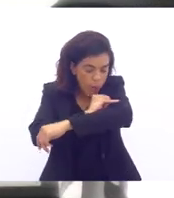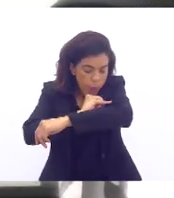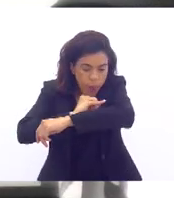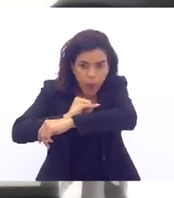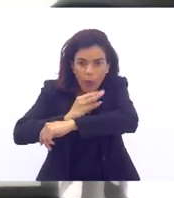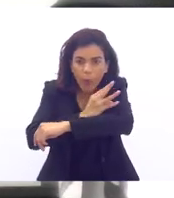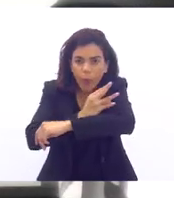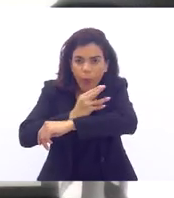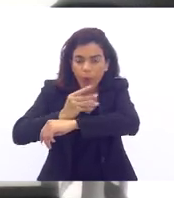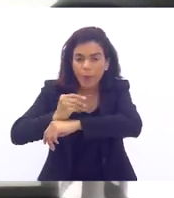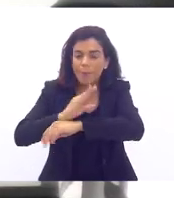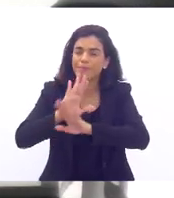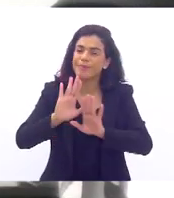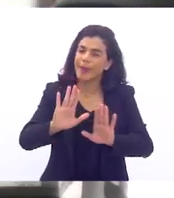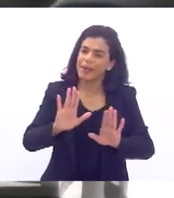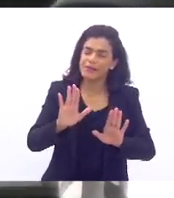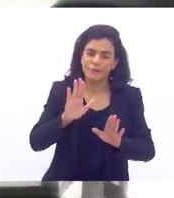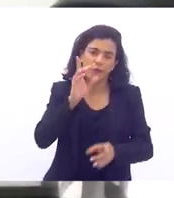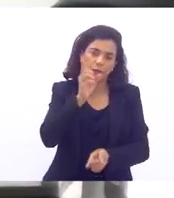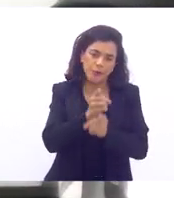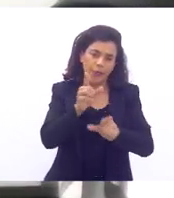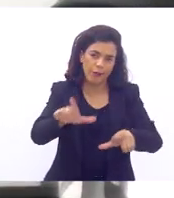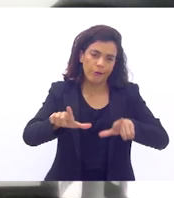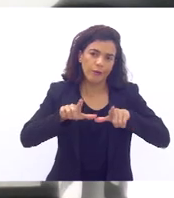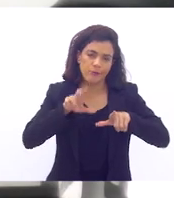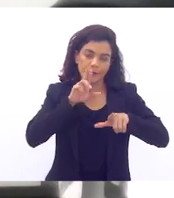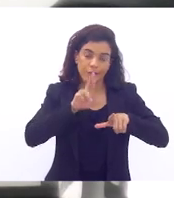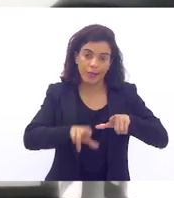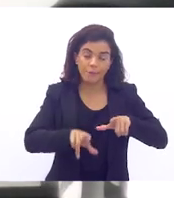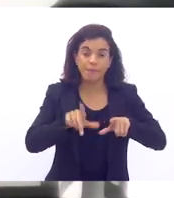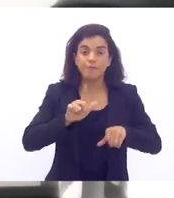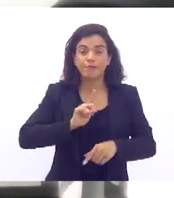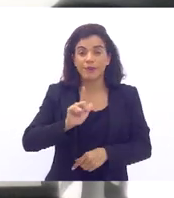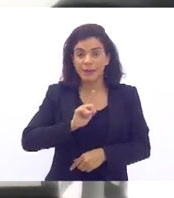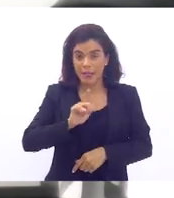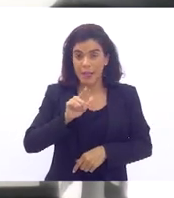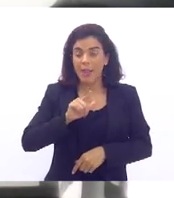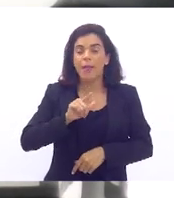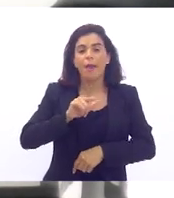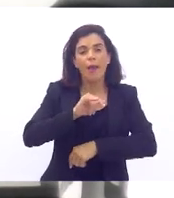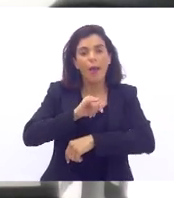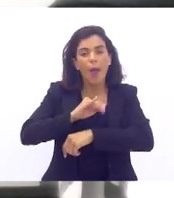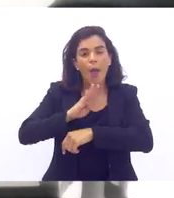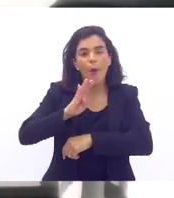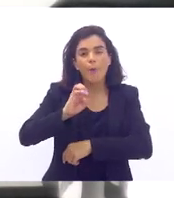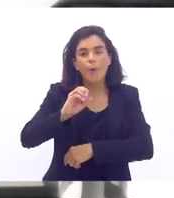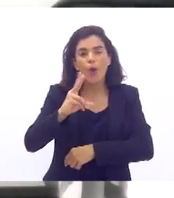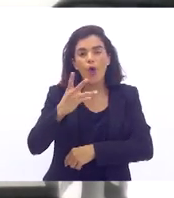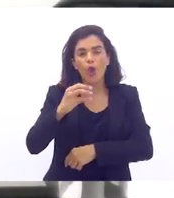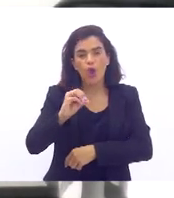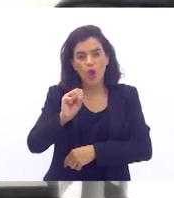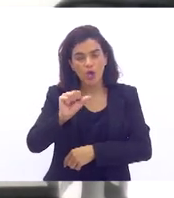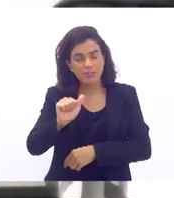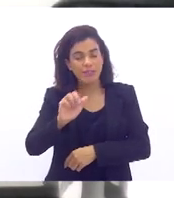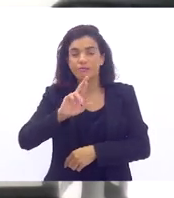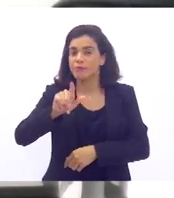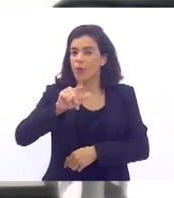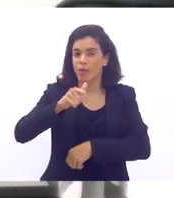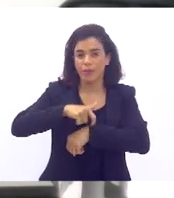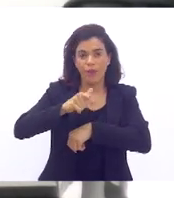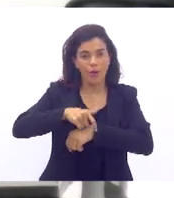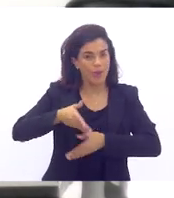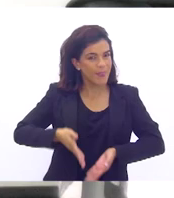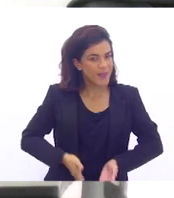ter sido de imediato Mas enfim foi diagnosticado existe a epidermórios gloriosa que não é ano Nascimento ela não aparece